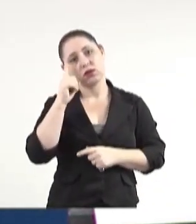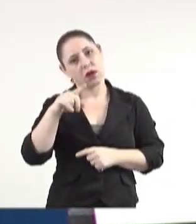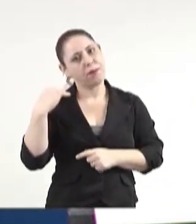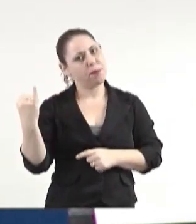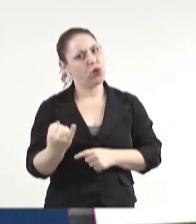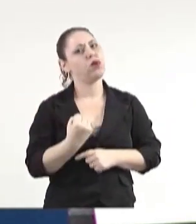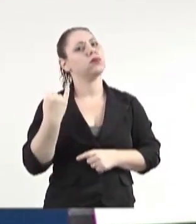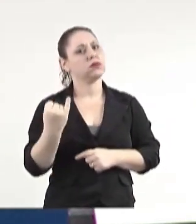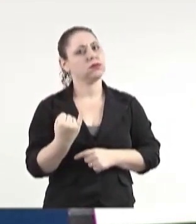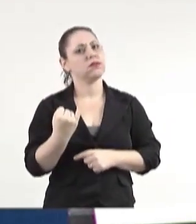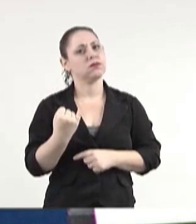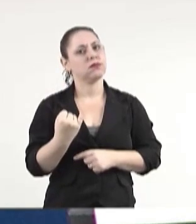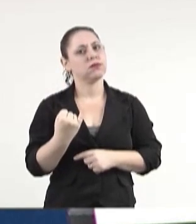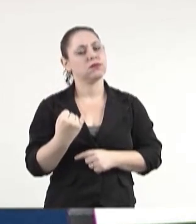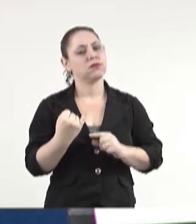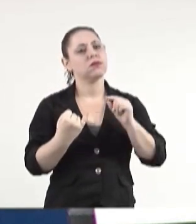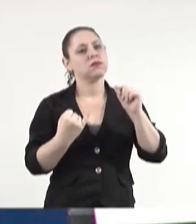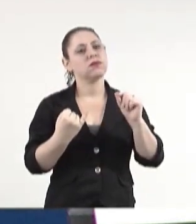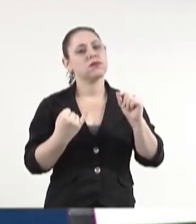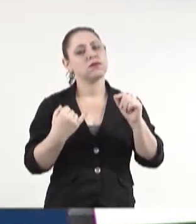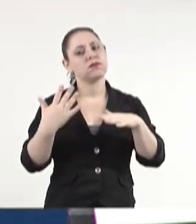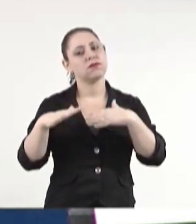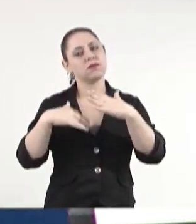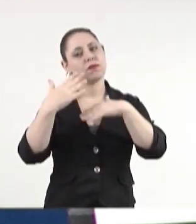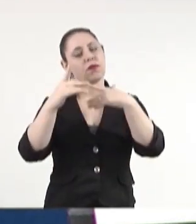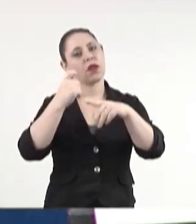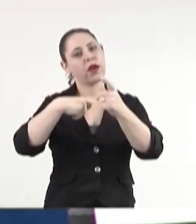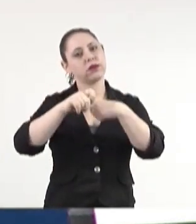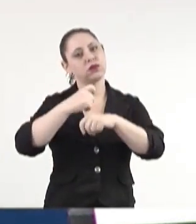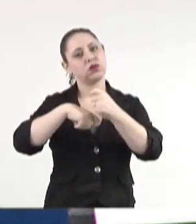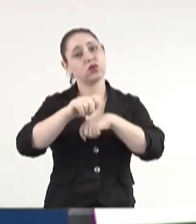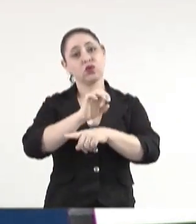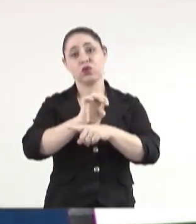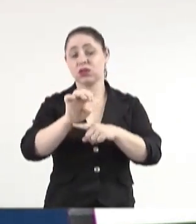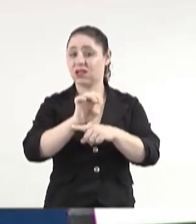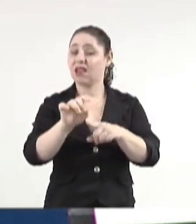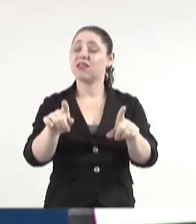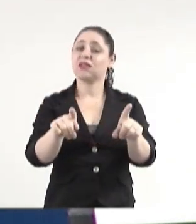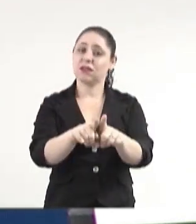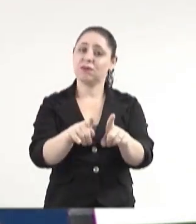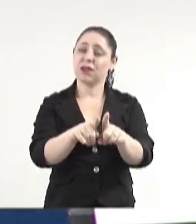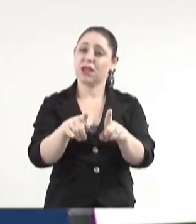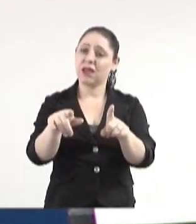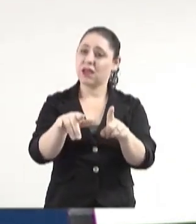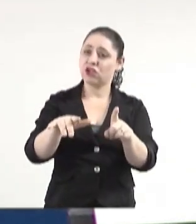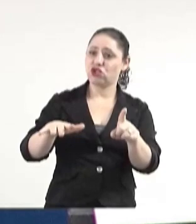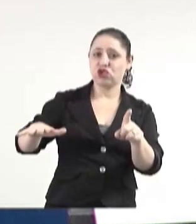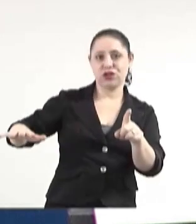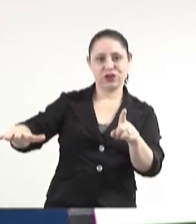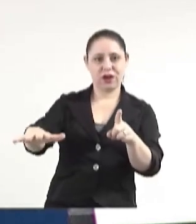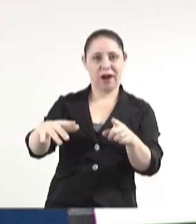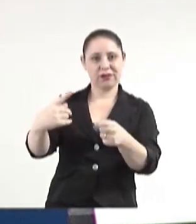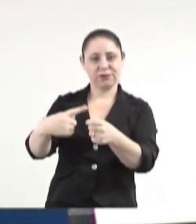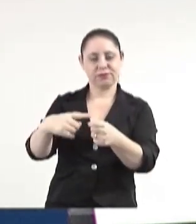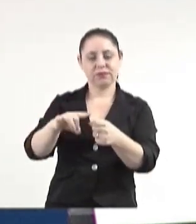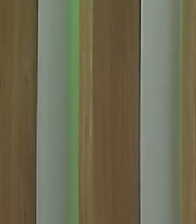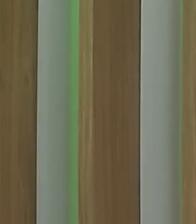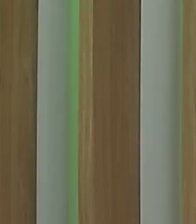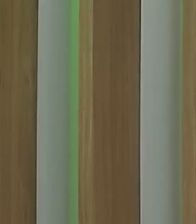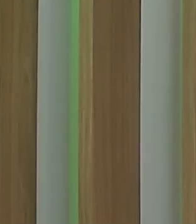locomover para o abatedouro. Então, diante disso, senhor presidente, reitero aqui a